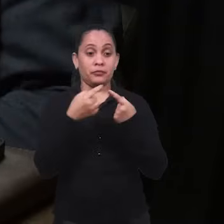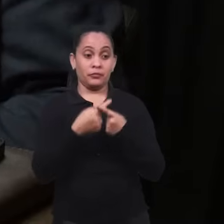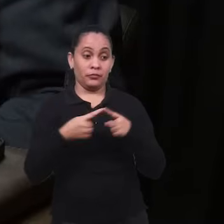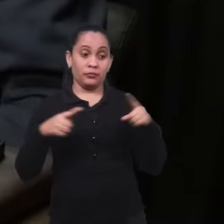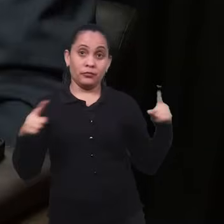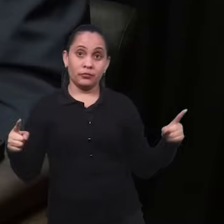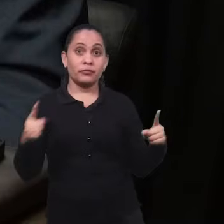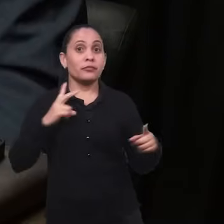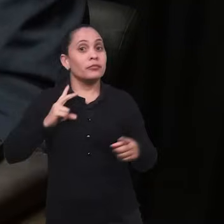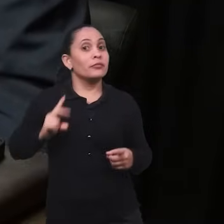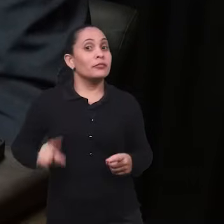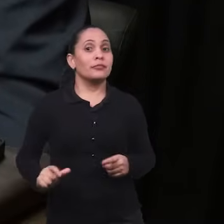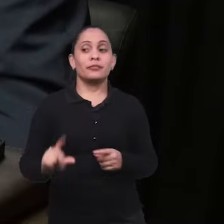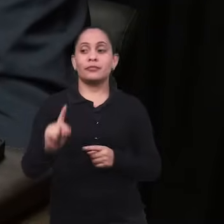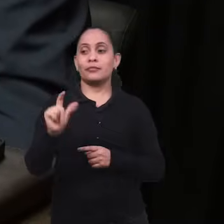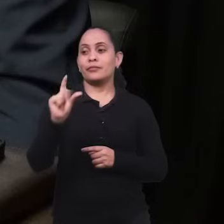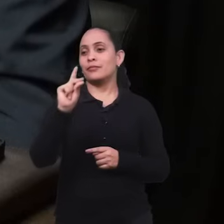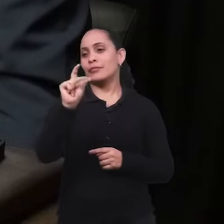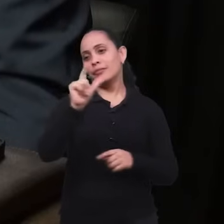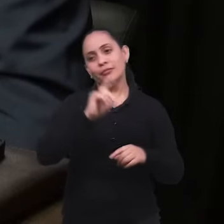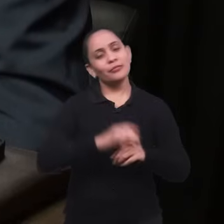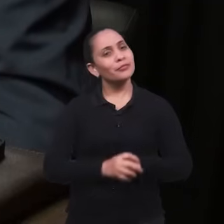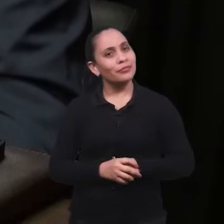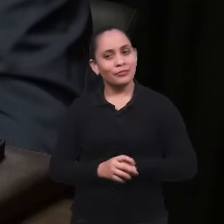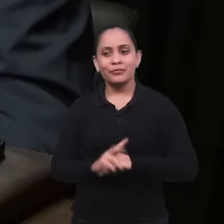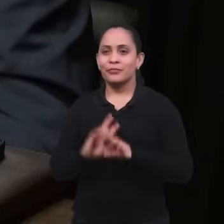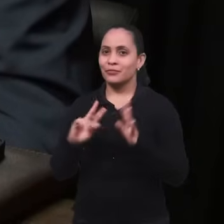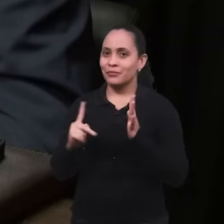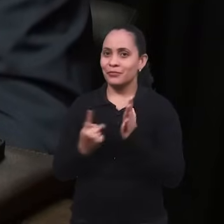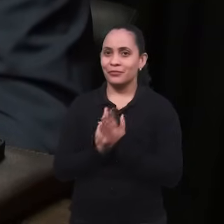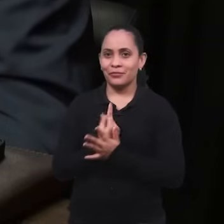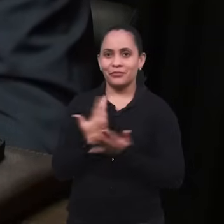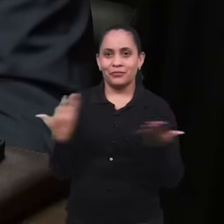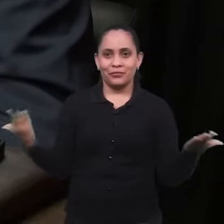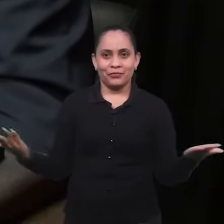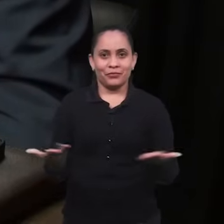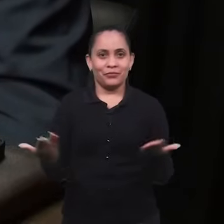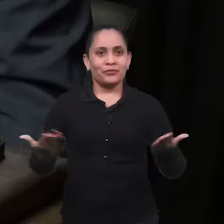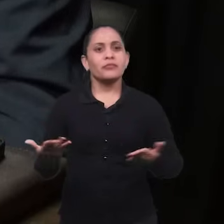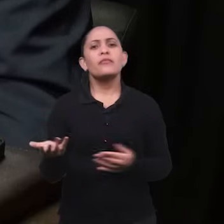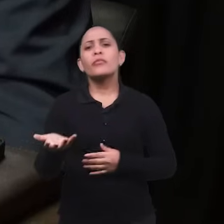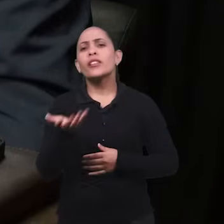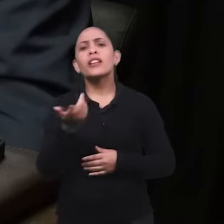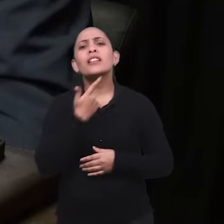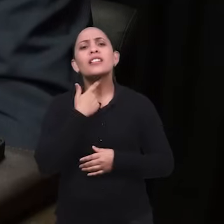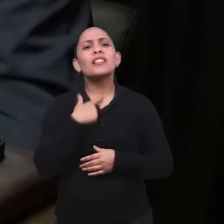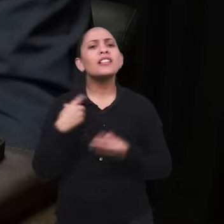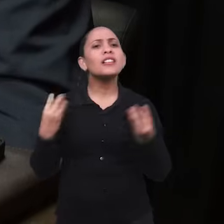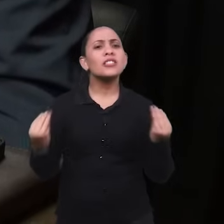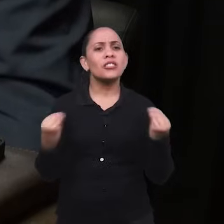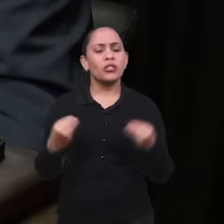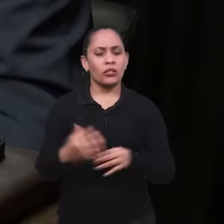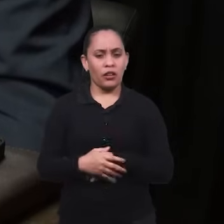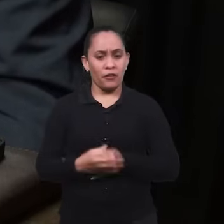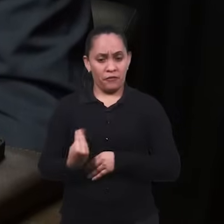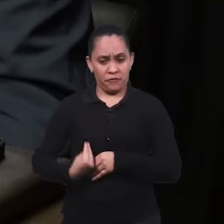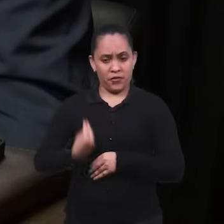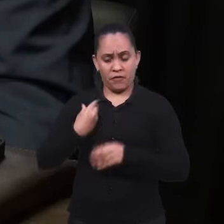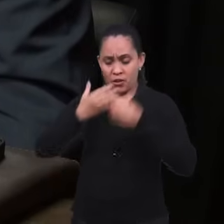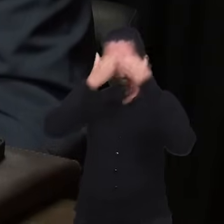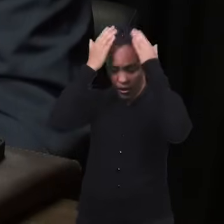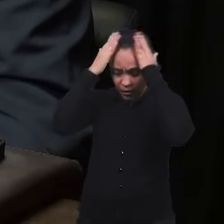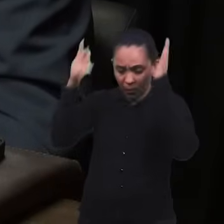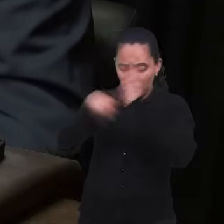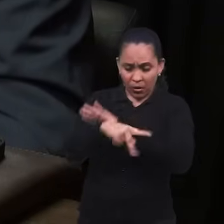né? Mas é o reino eterno, né? Esse é o grande enigma, né? Porque o homem dos nossos dias está querendo viver o reino de